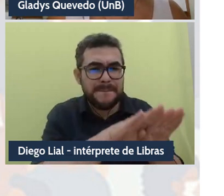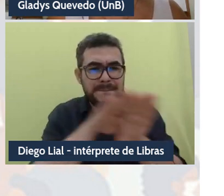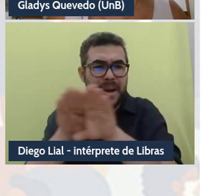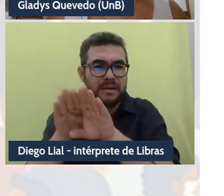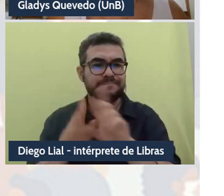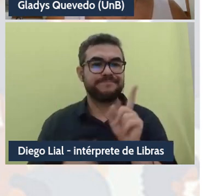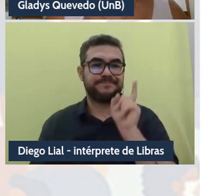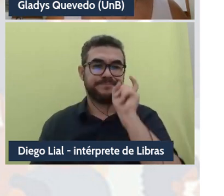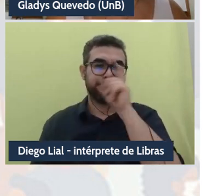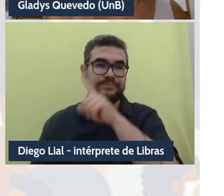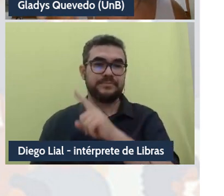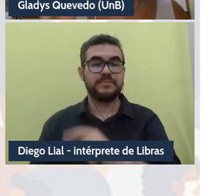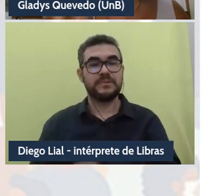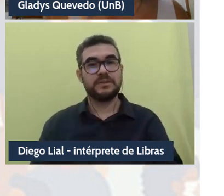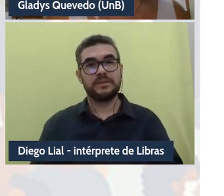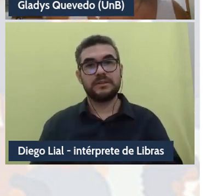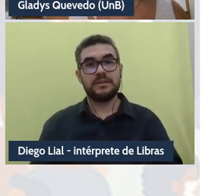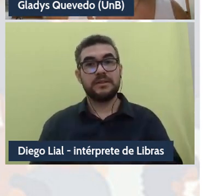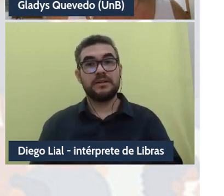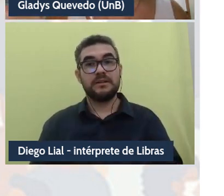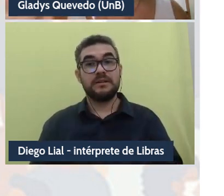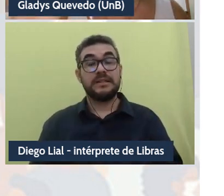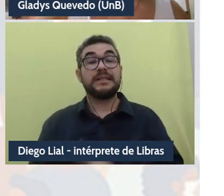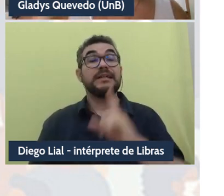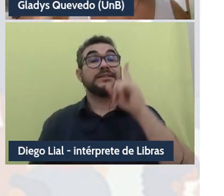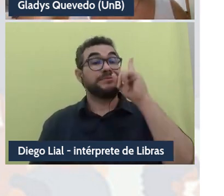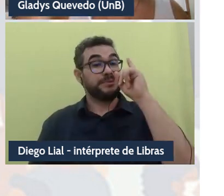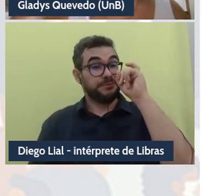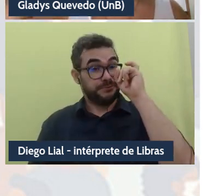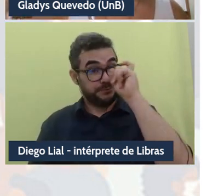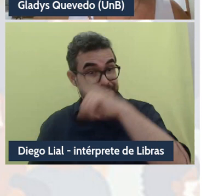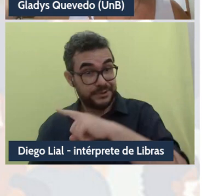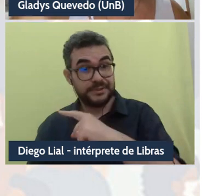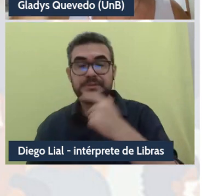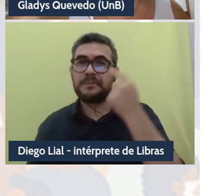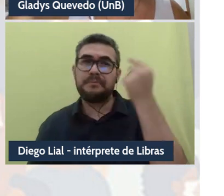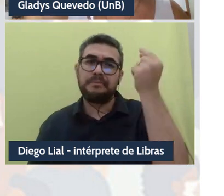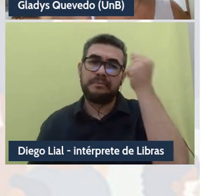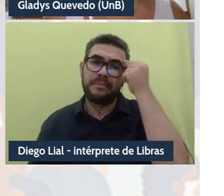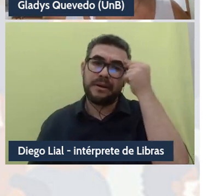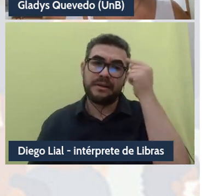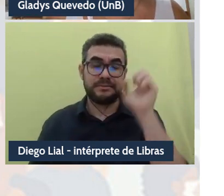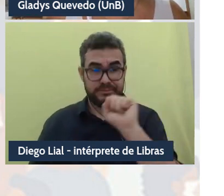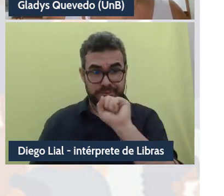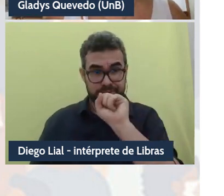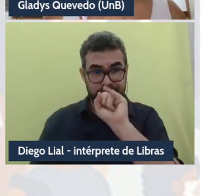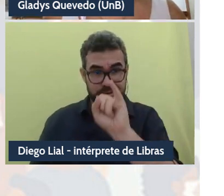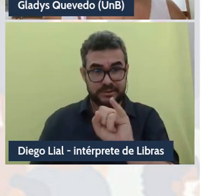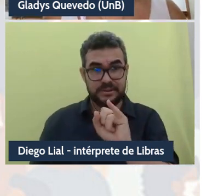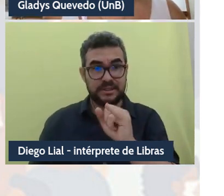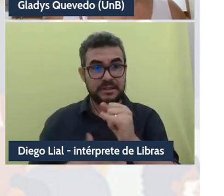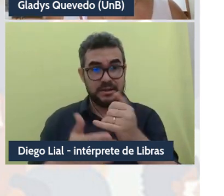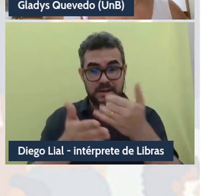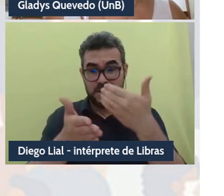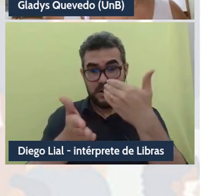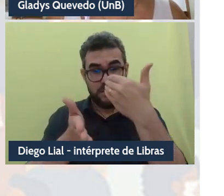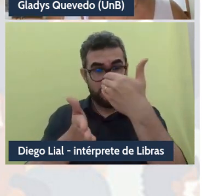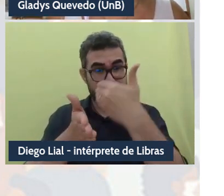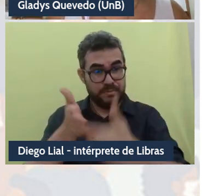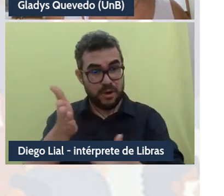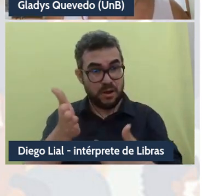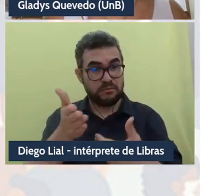gente achar que inserir um exame vai causar uma onda de benefícios pelo país